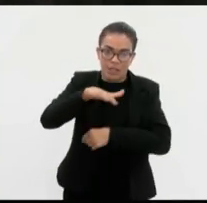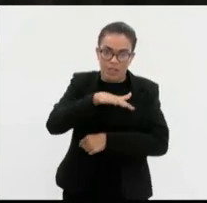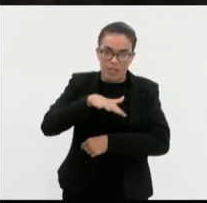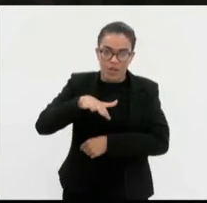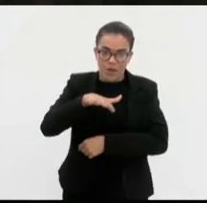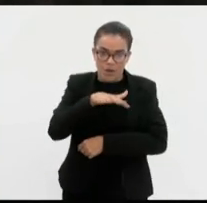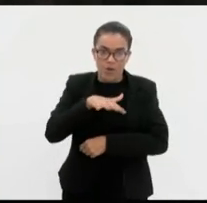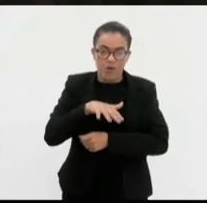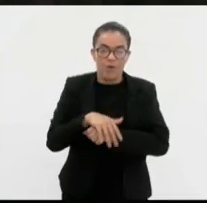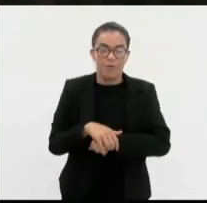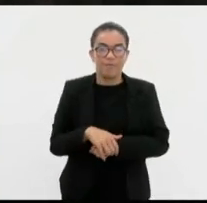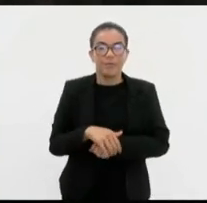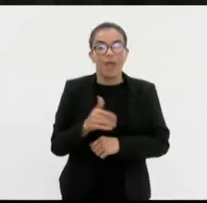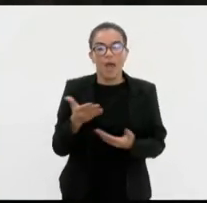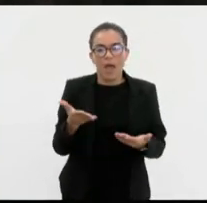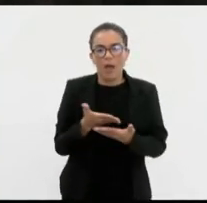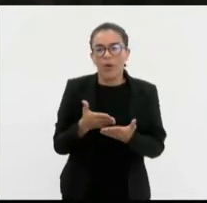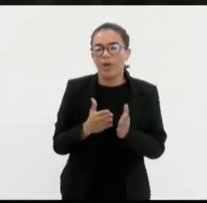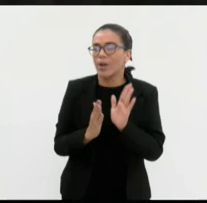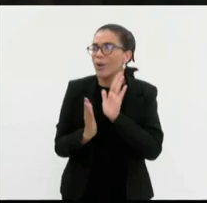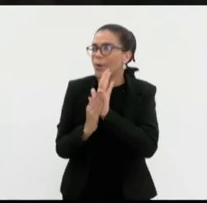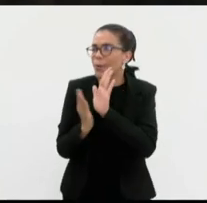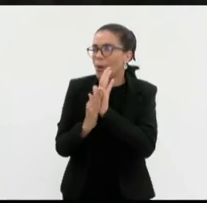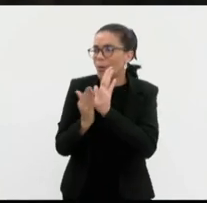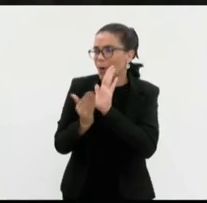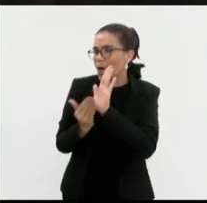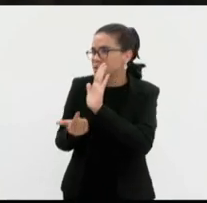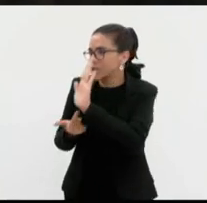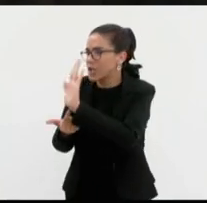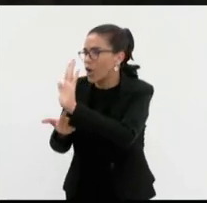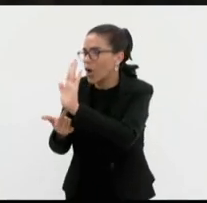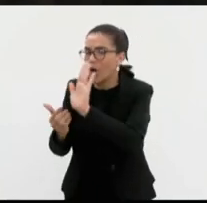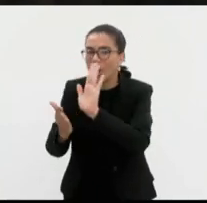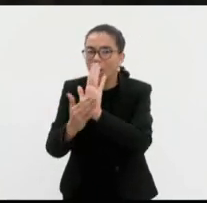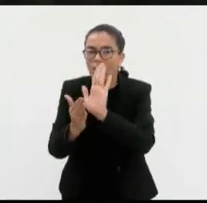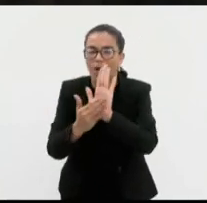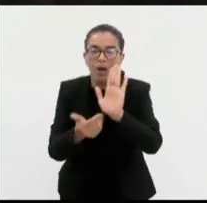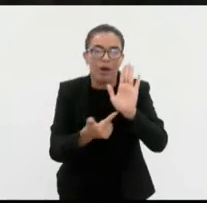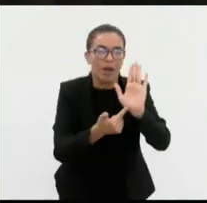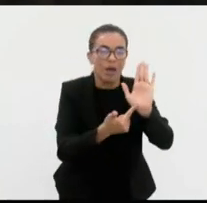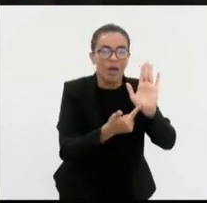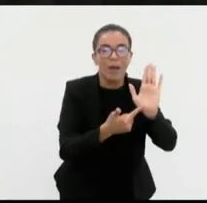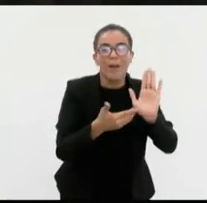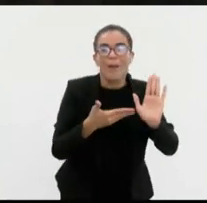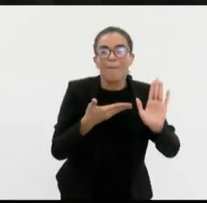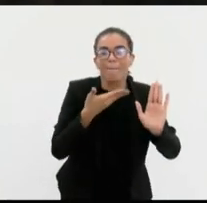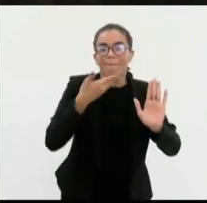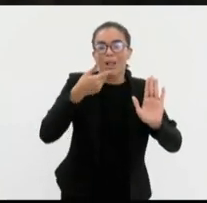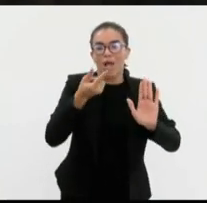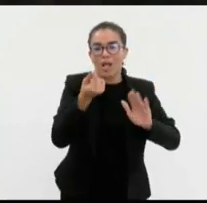Passei a fazer propostas de aumento de